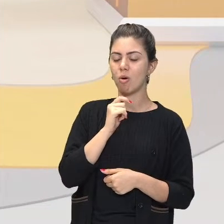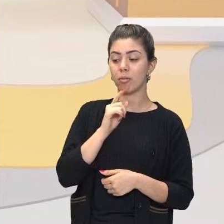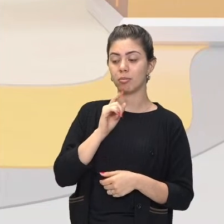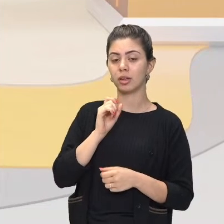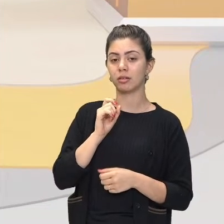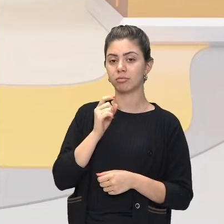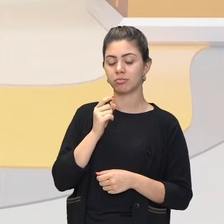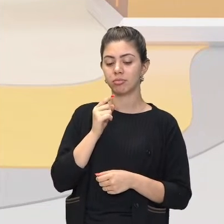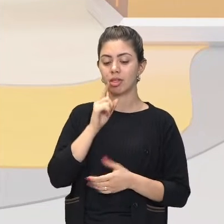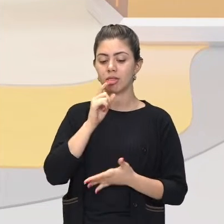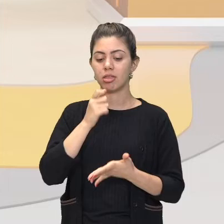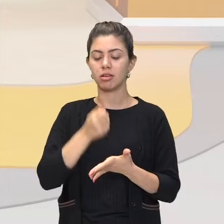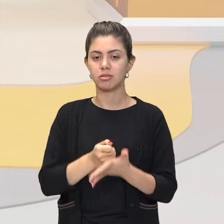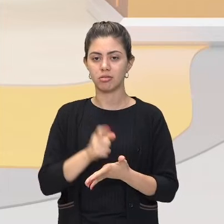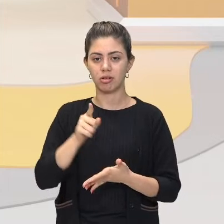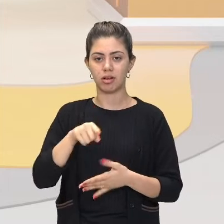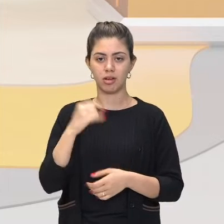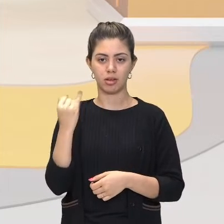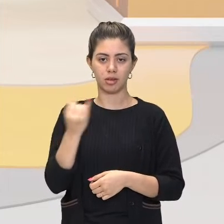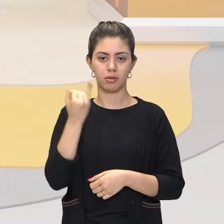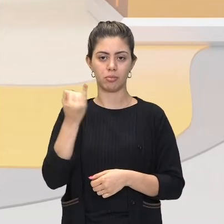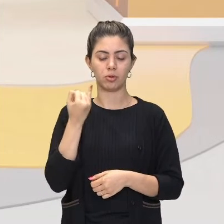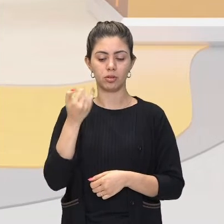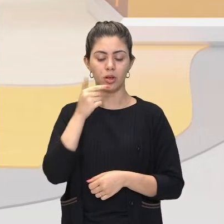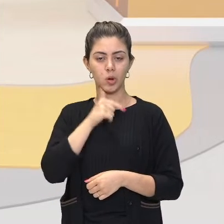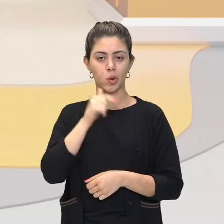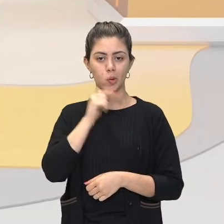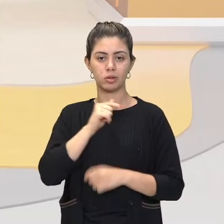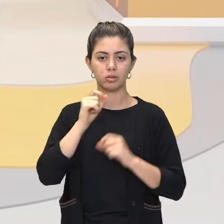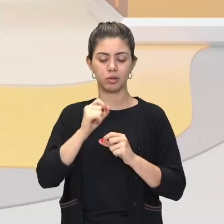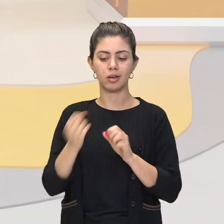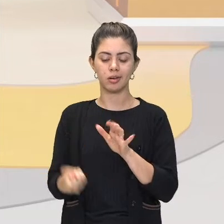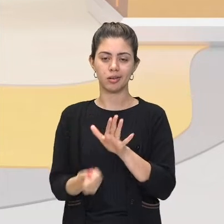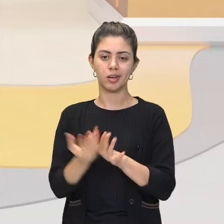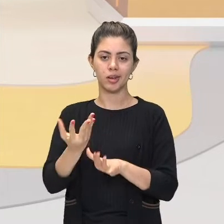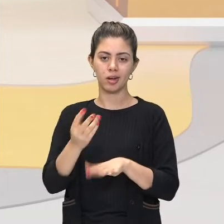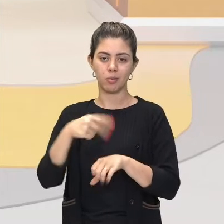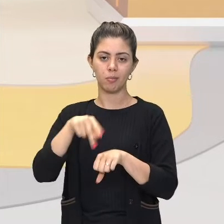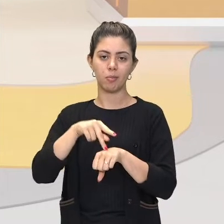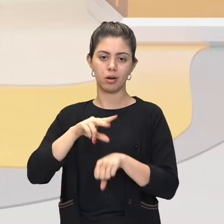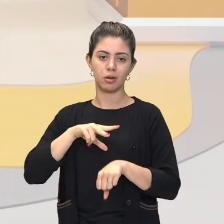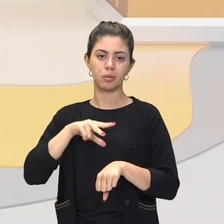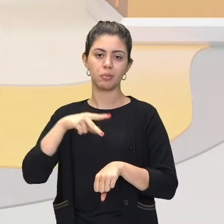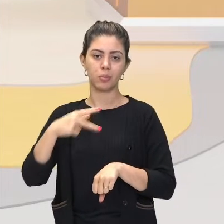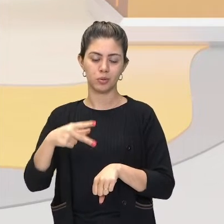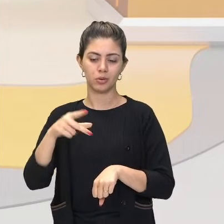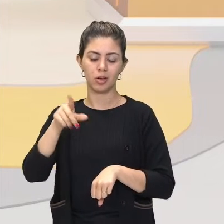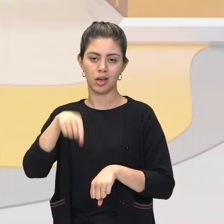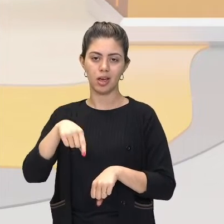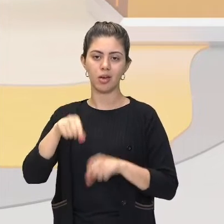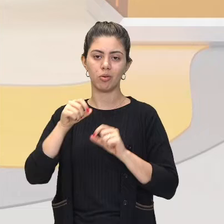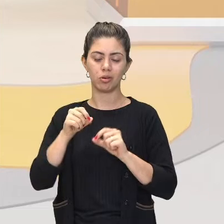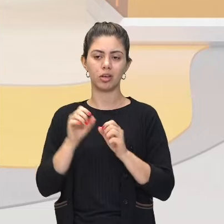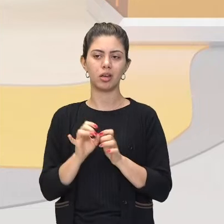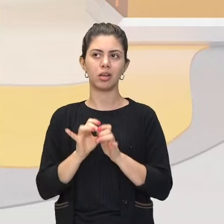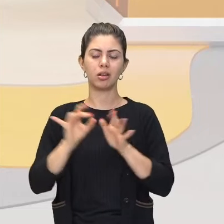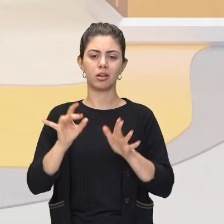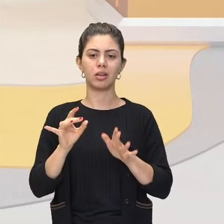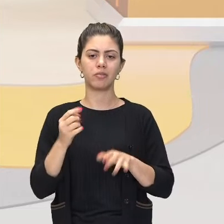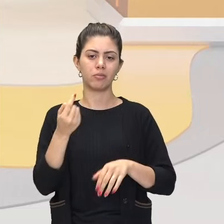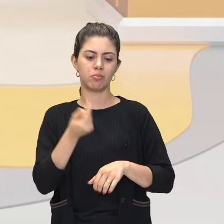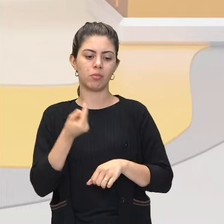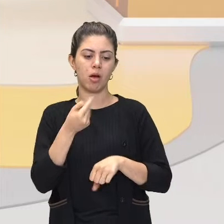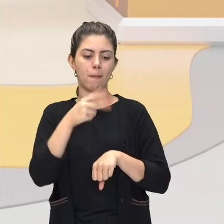ela é crucial no caminho para a formação de Portugal como uma entidade política autônoma,